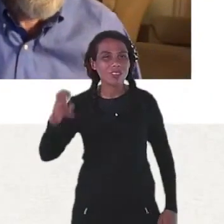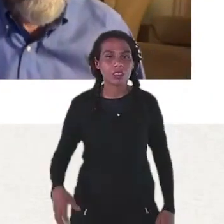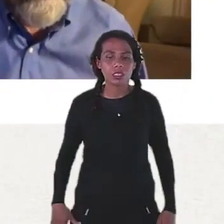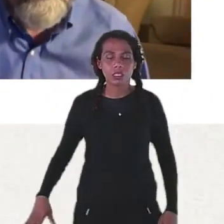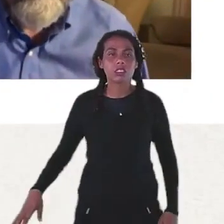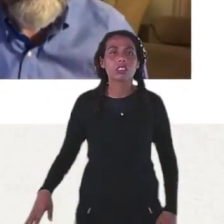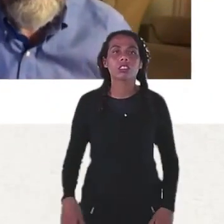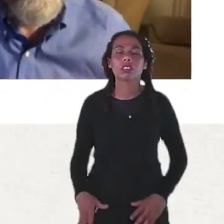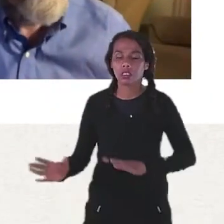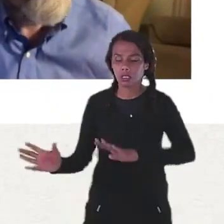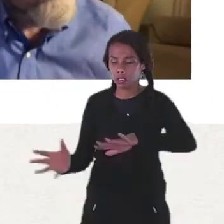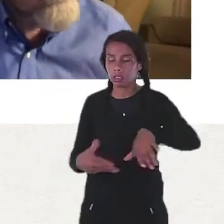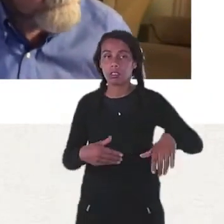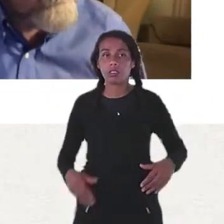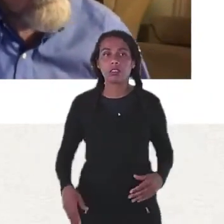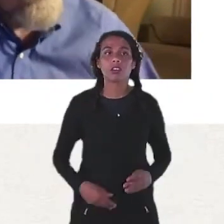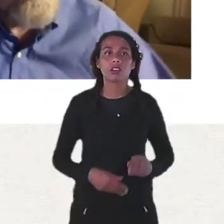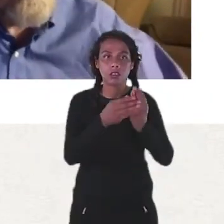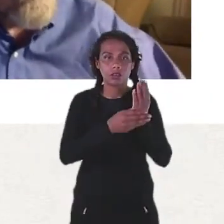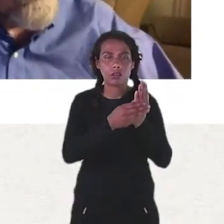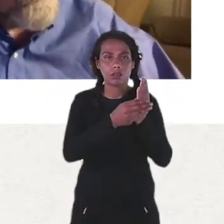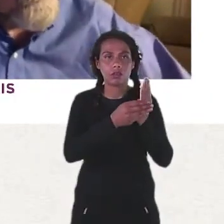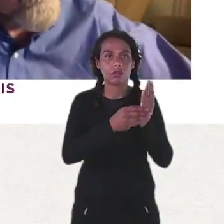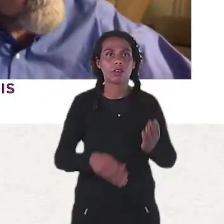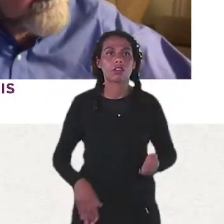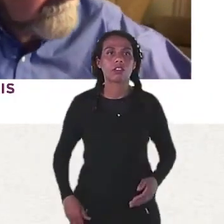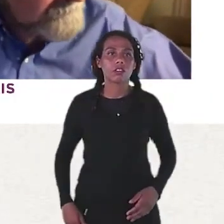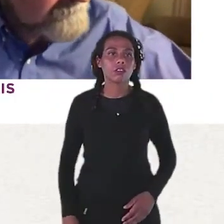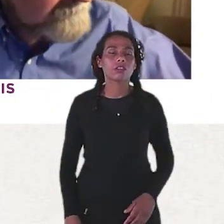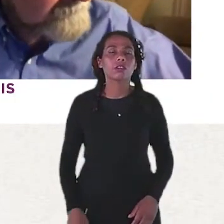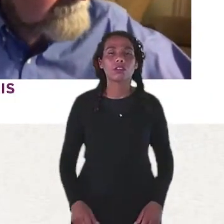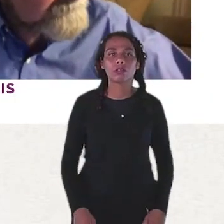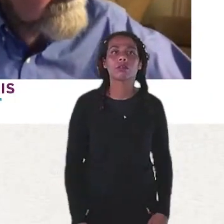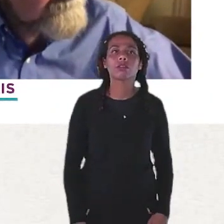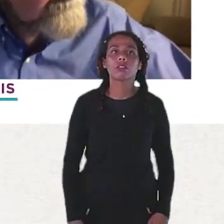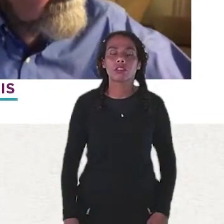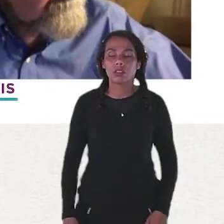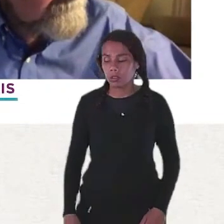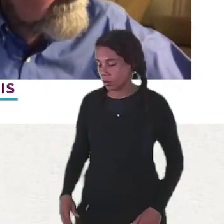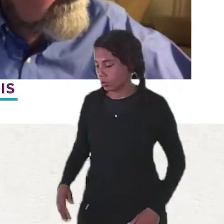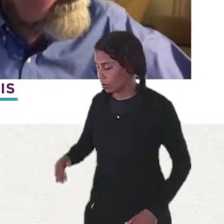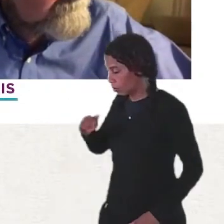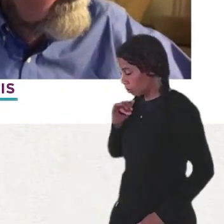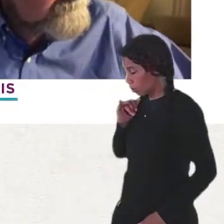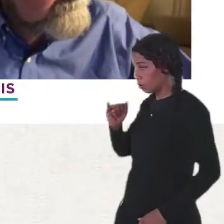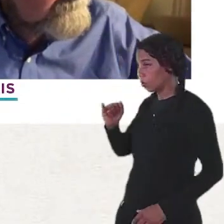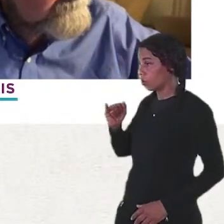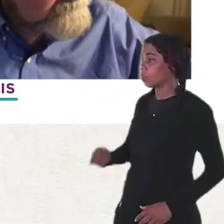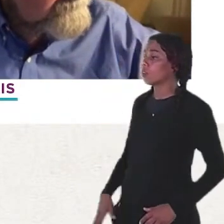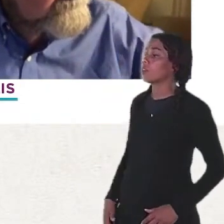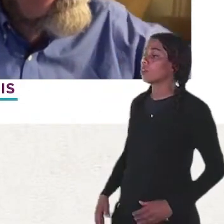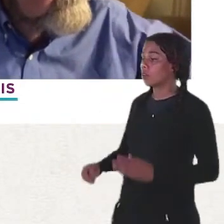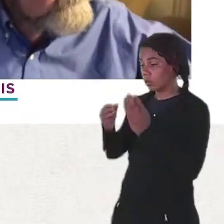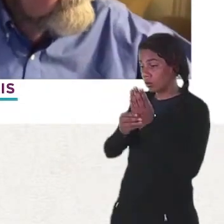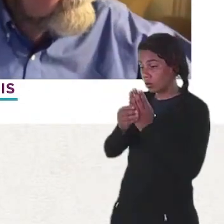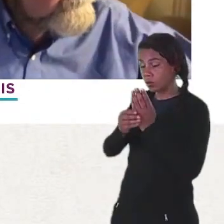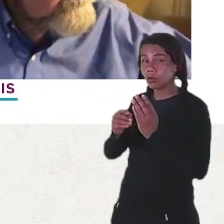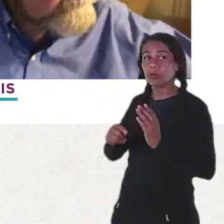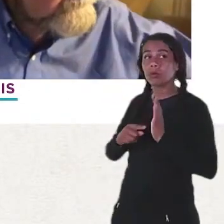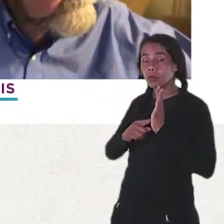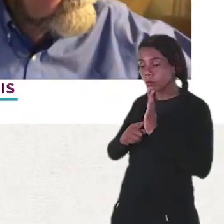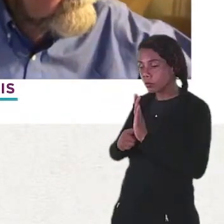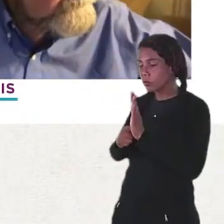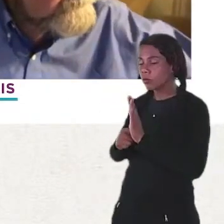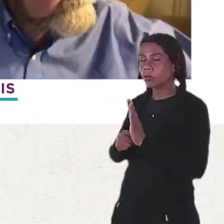211, onde você, embora a ideia de uma cosmologia centrada no cérebro humano possa soar extravagante, enfim, a